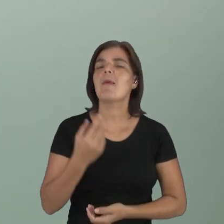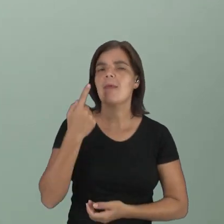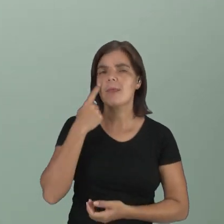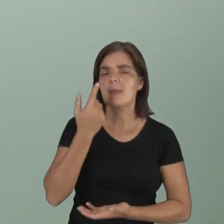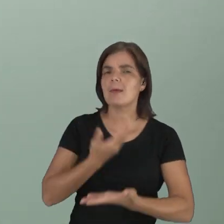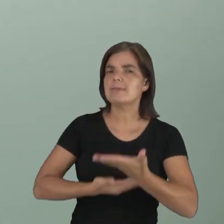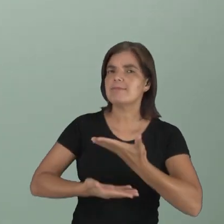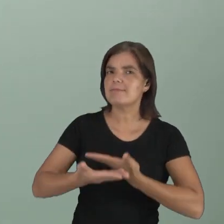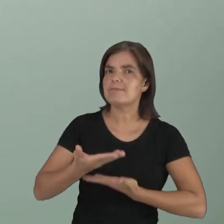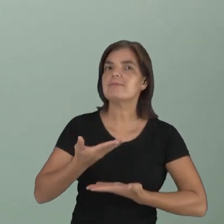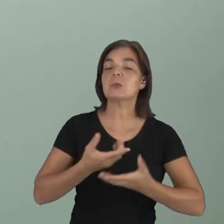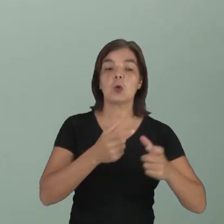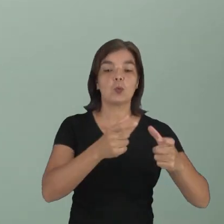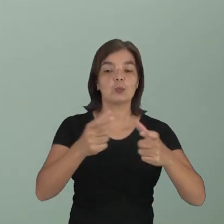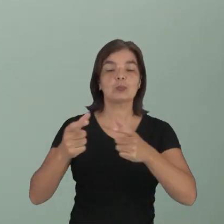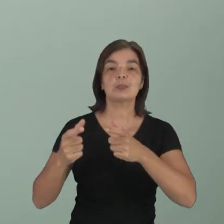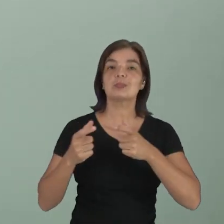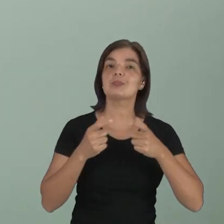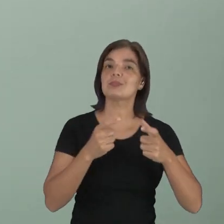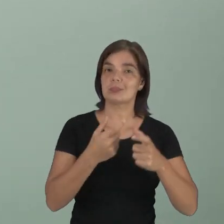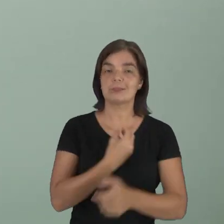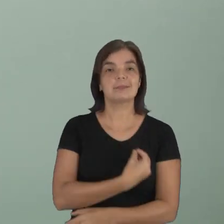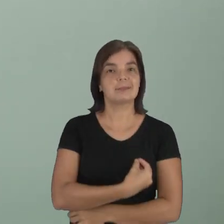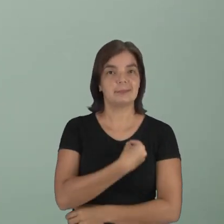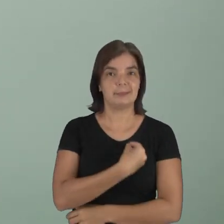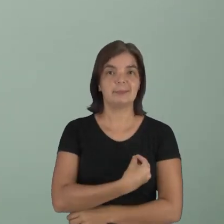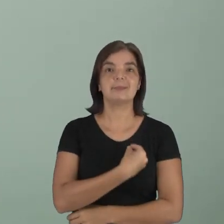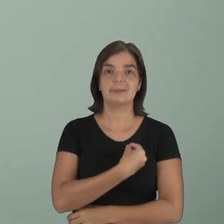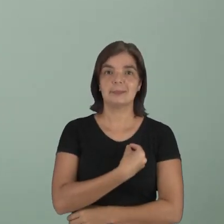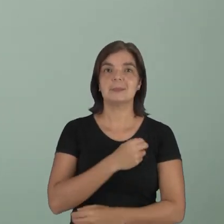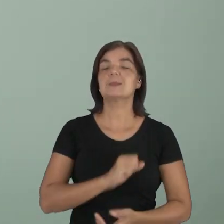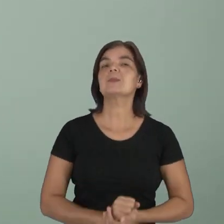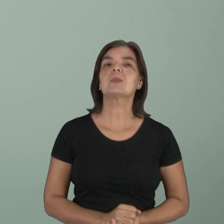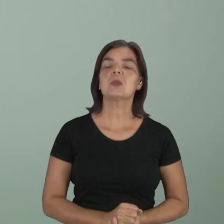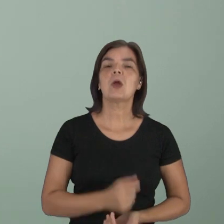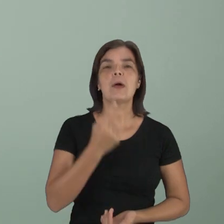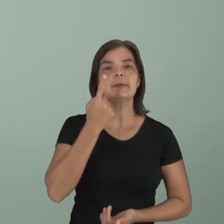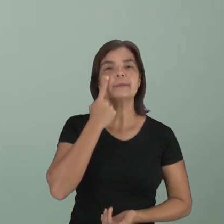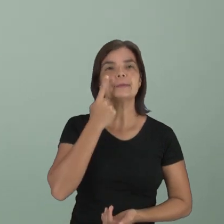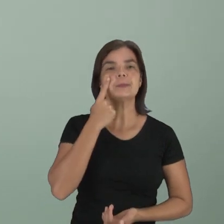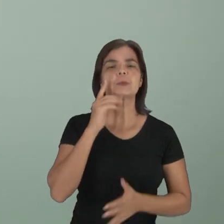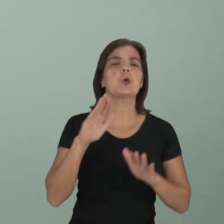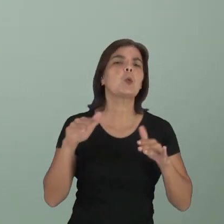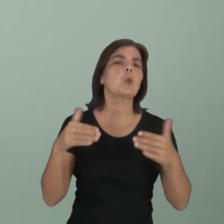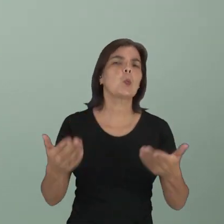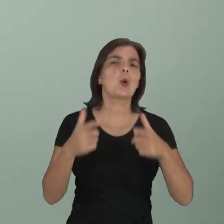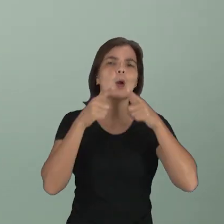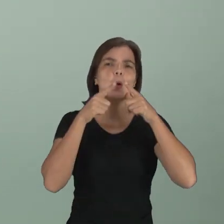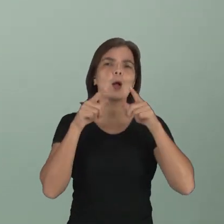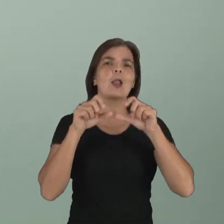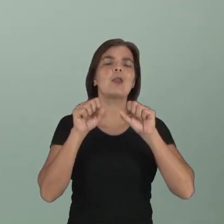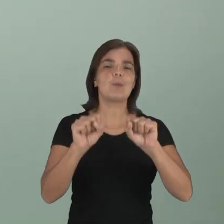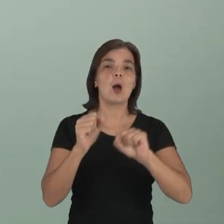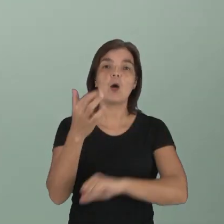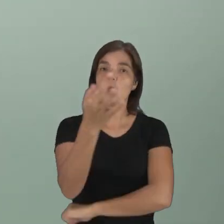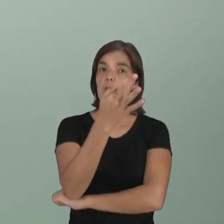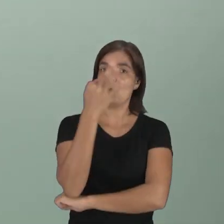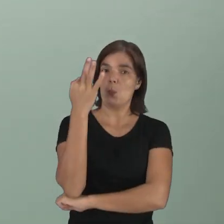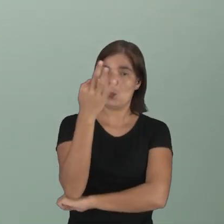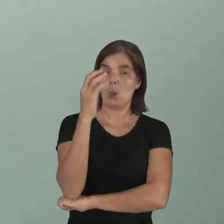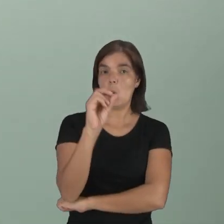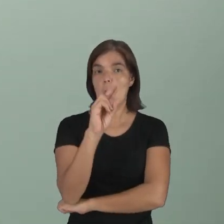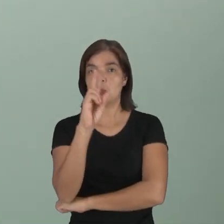tem relação com os ambientes em que estamos inseridos. Vamos lá, que tipo de linguagem, formal